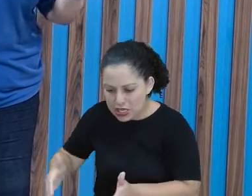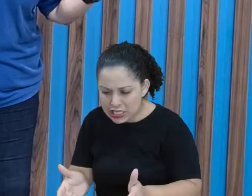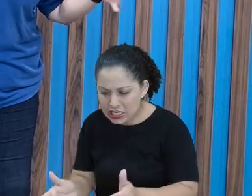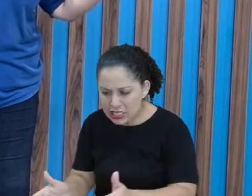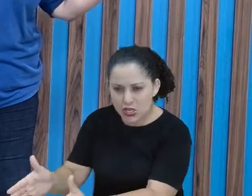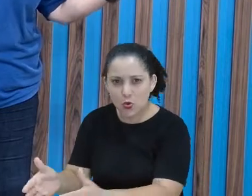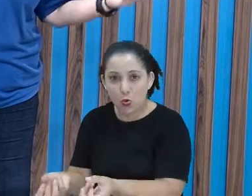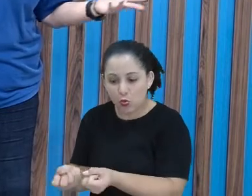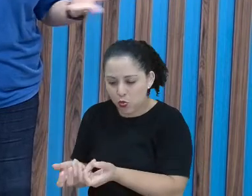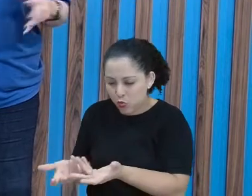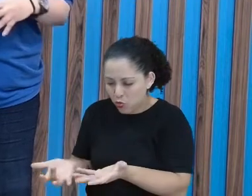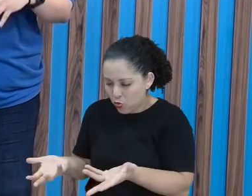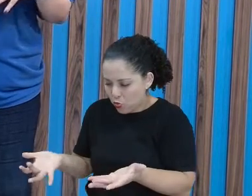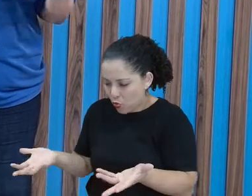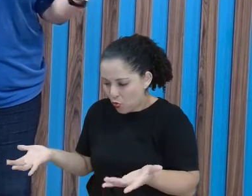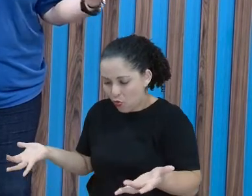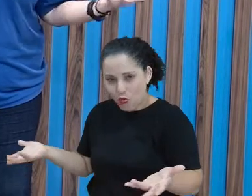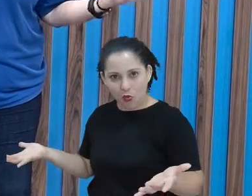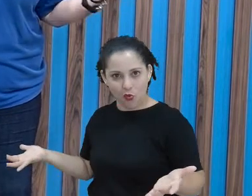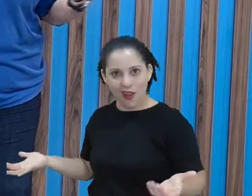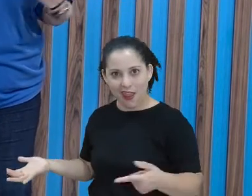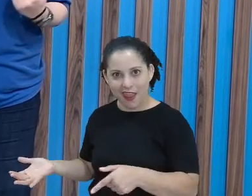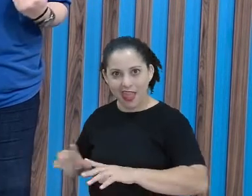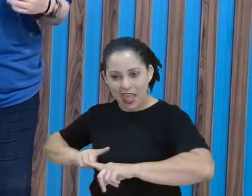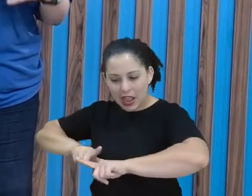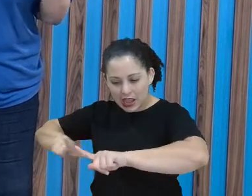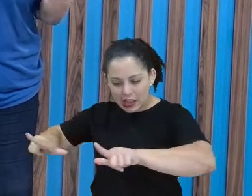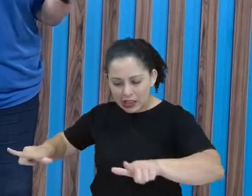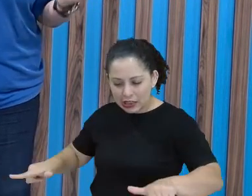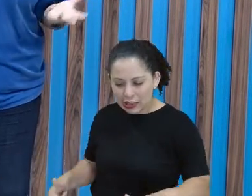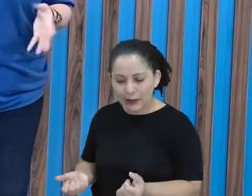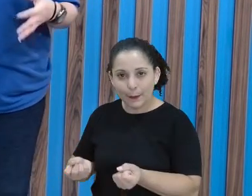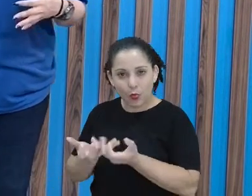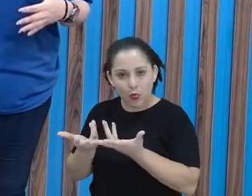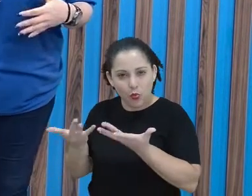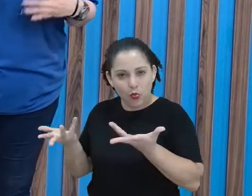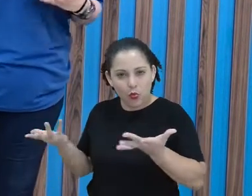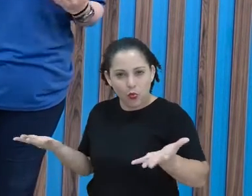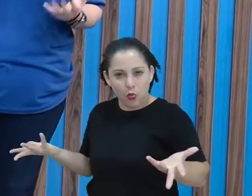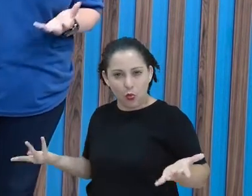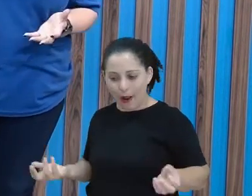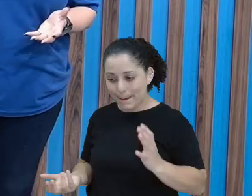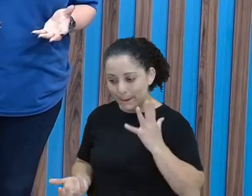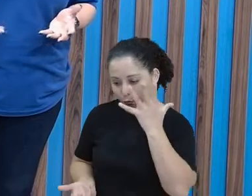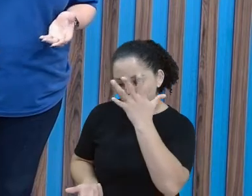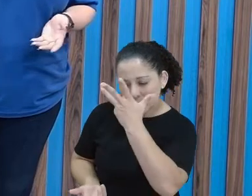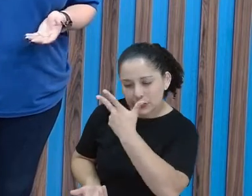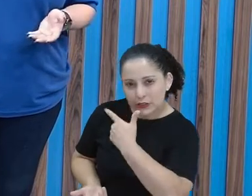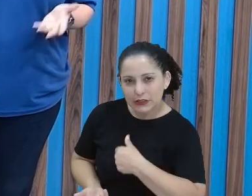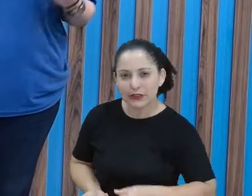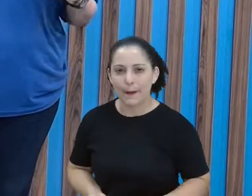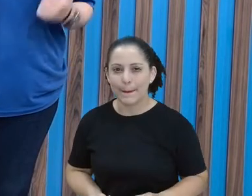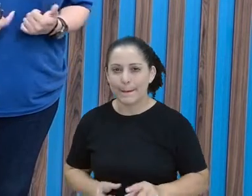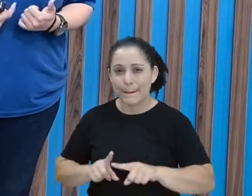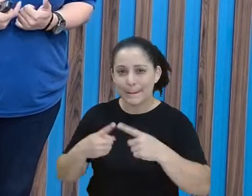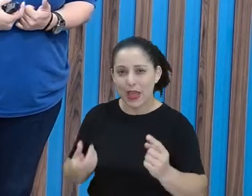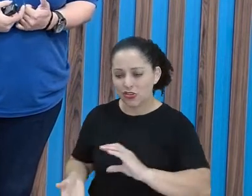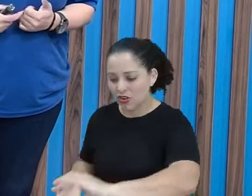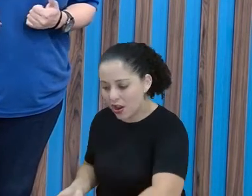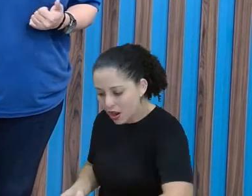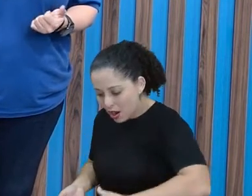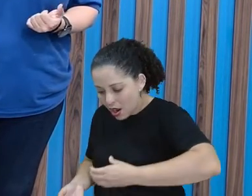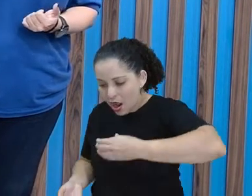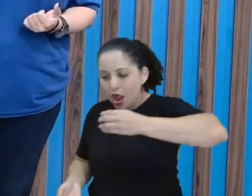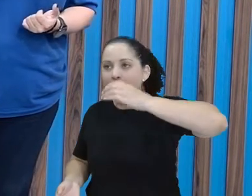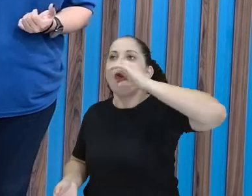que o rio, o riachinho, esteja bem límpido, bem transparente, com a água bonita, mas não ingere ela,